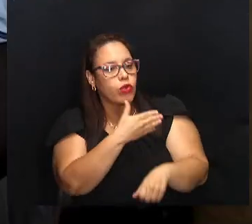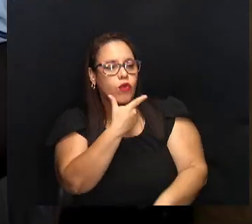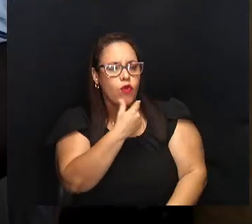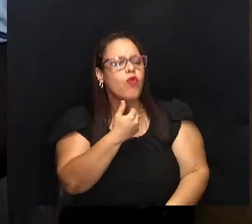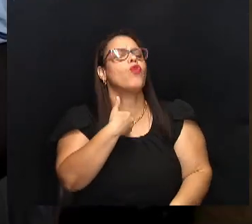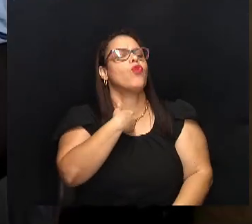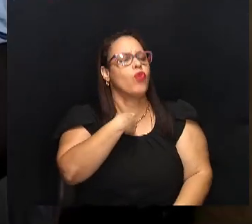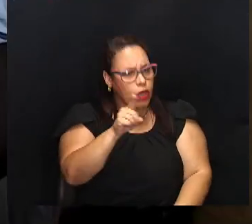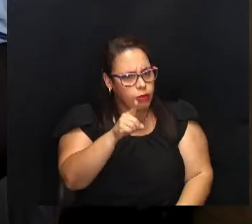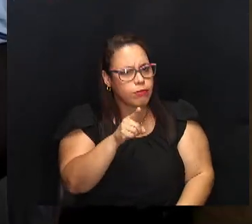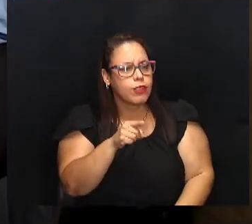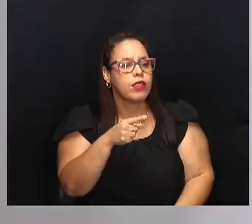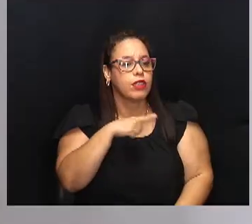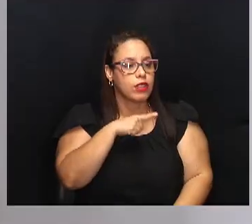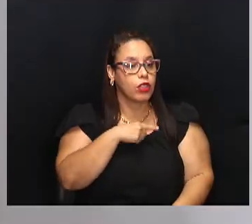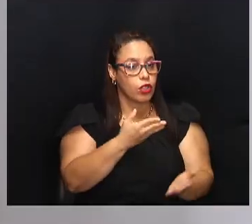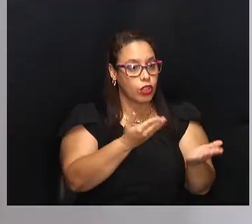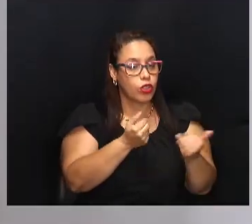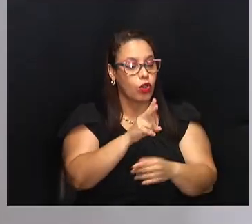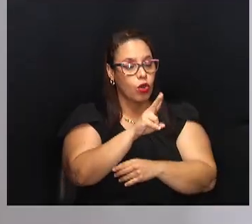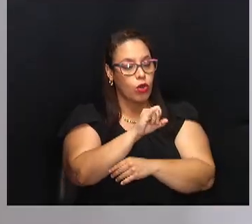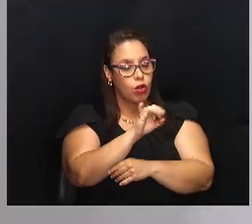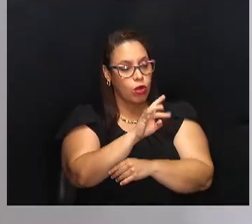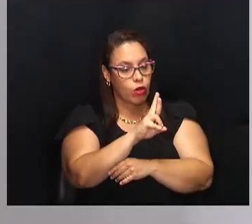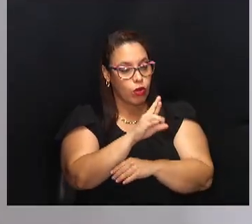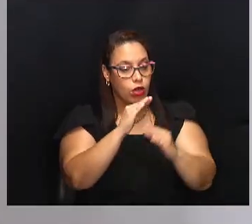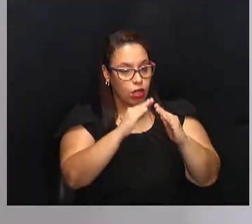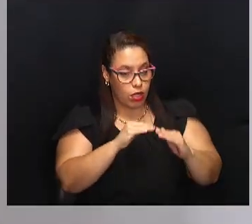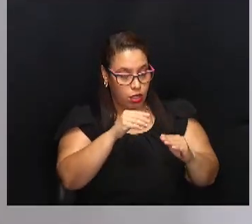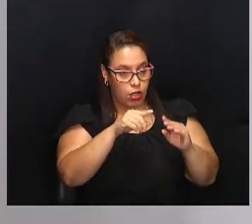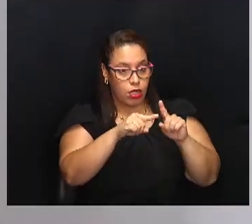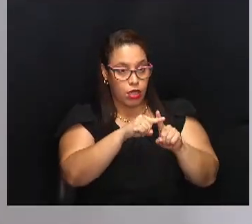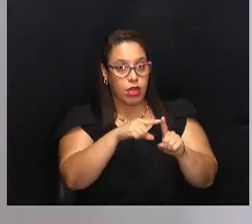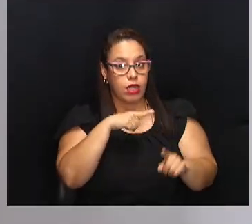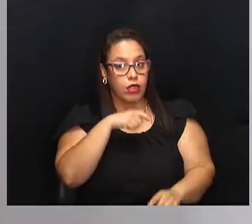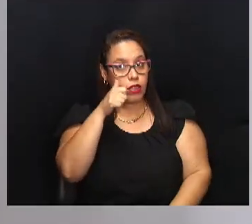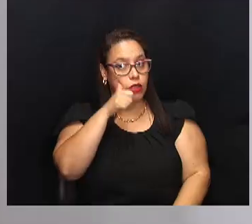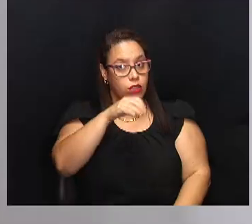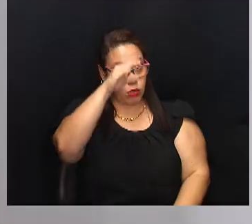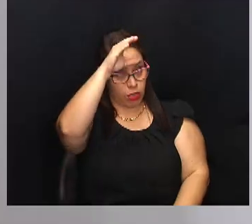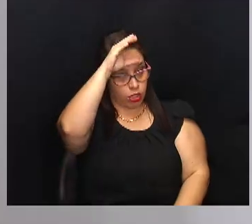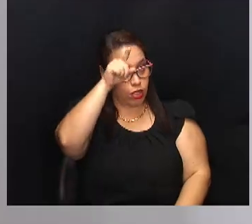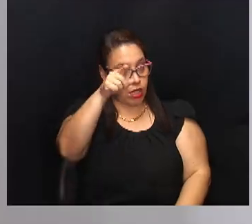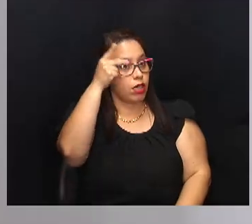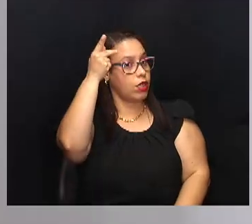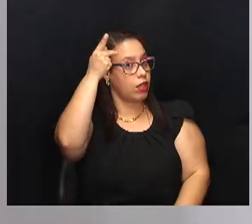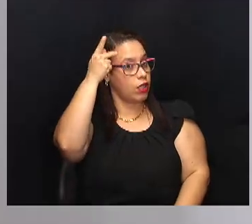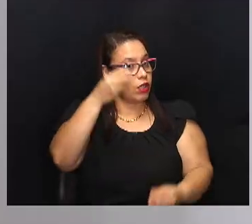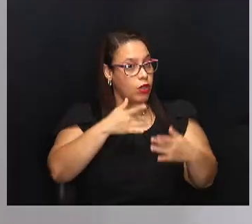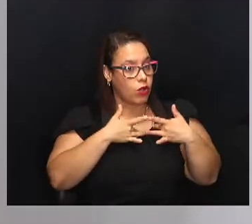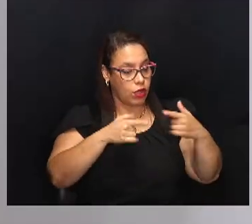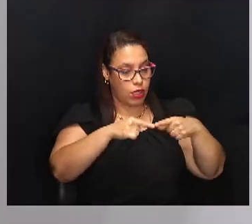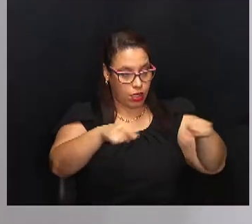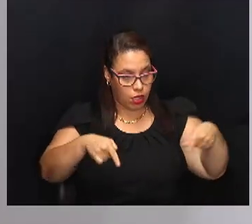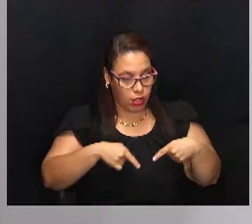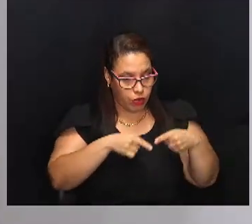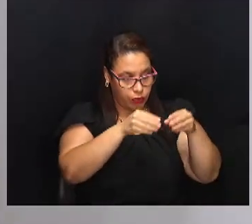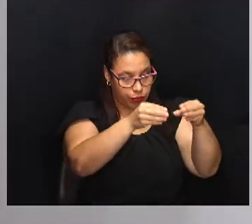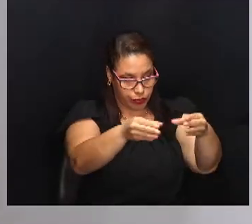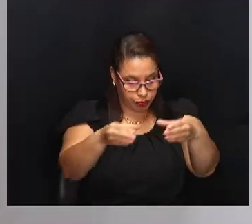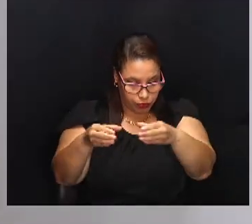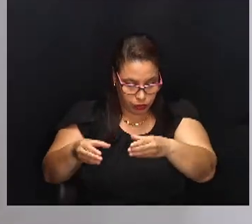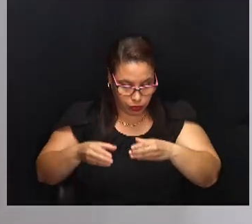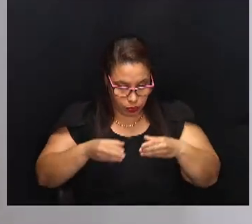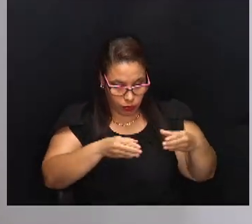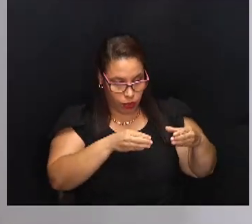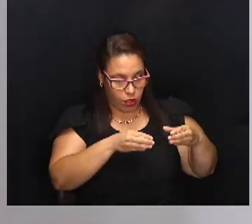vamos. E tinha um jovem chamado Vitor, na época da igreja, que ele tinha uma tia lá em São Paulo, que nos cedeu o tatame, né, o pastor Luiz cedeu